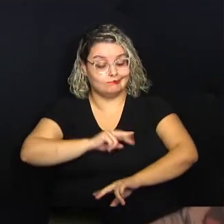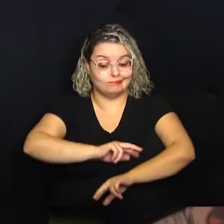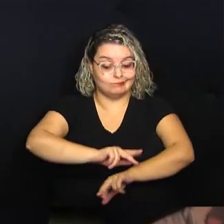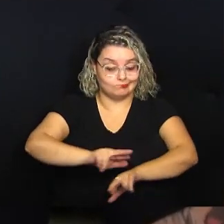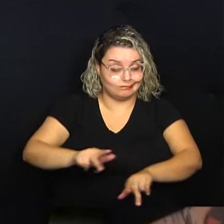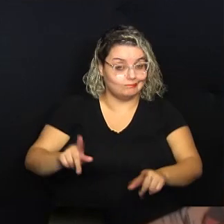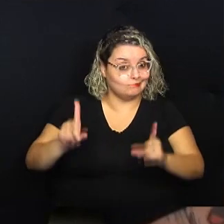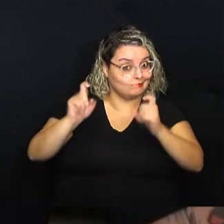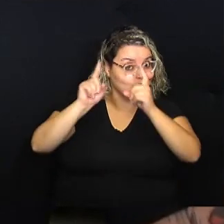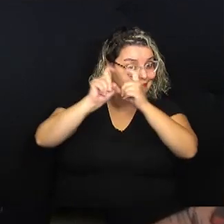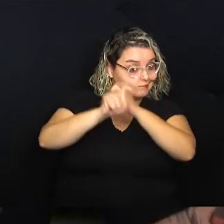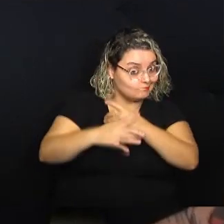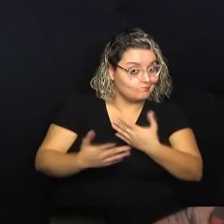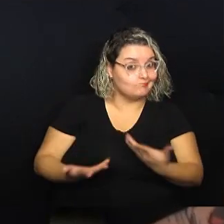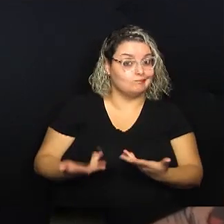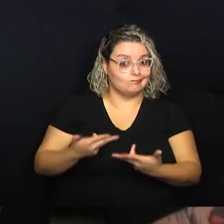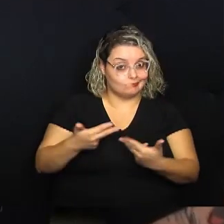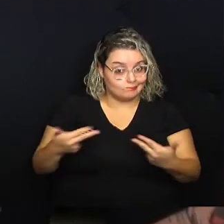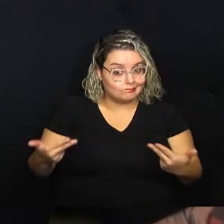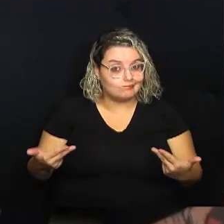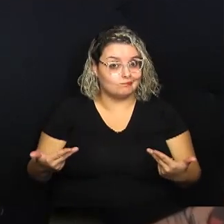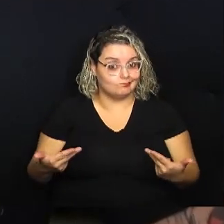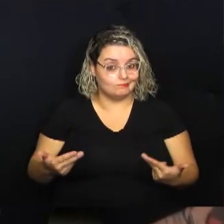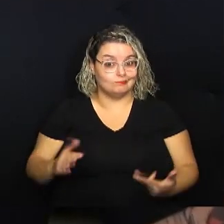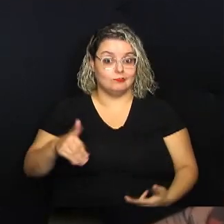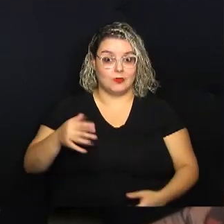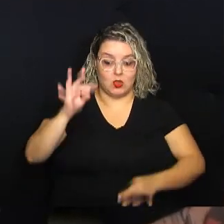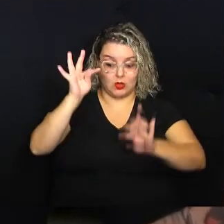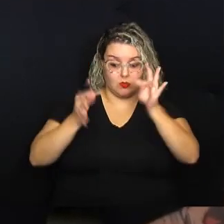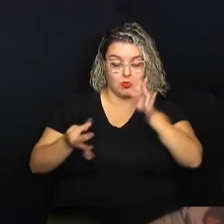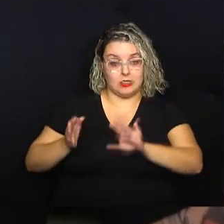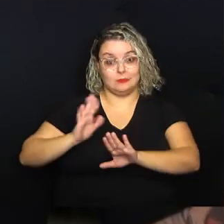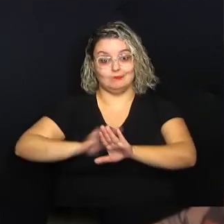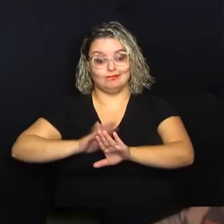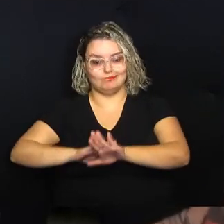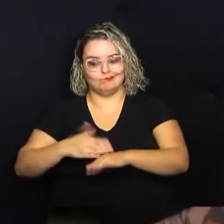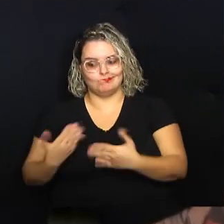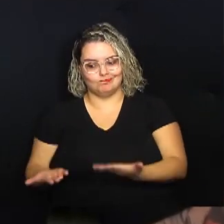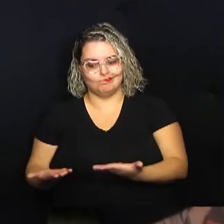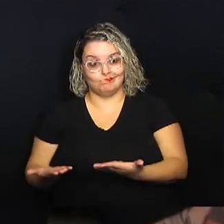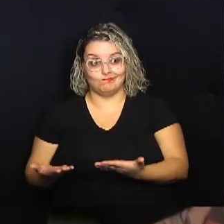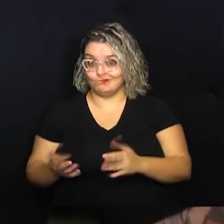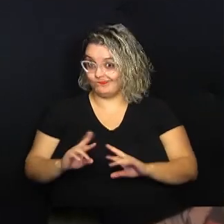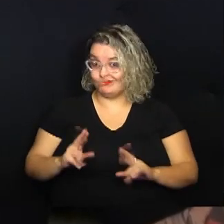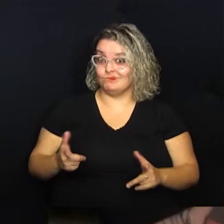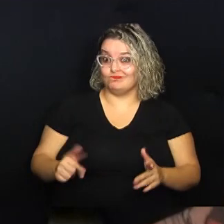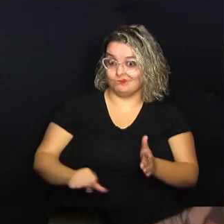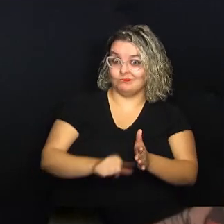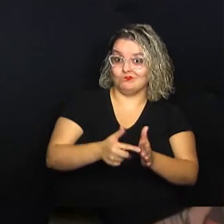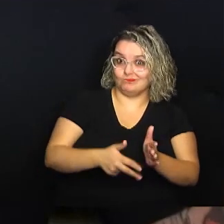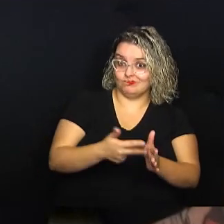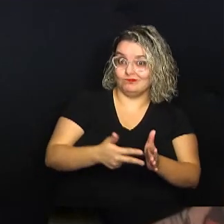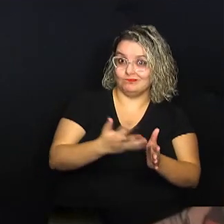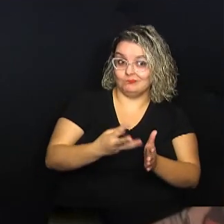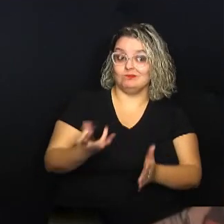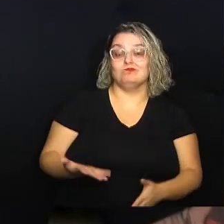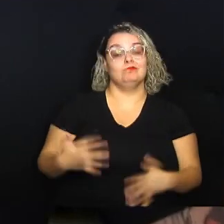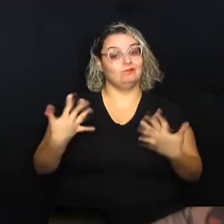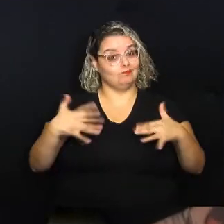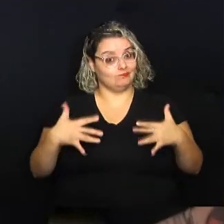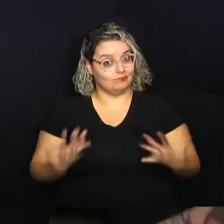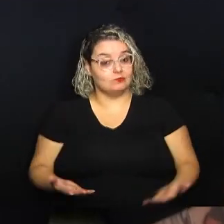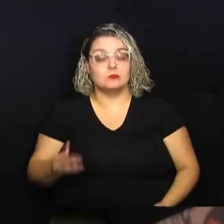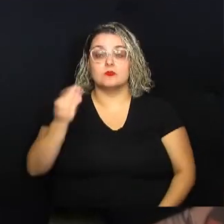assim. Quando você bate a teoria com a prática, os primeiros dias no ambulatório são dias bem complicados. Então, realmente, a gente tentou